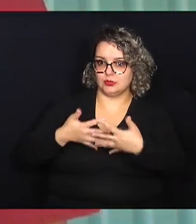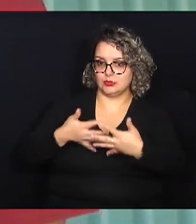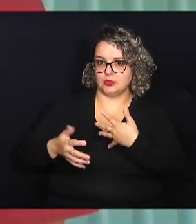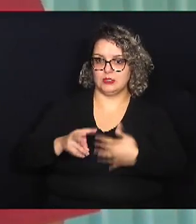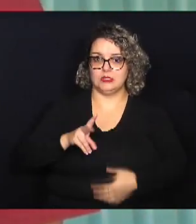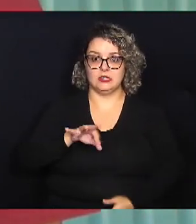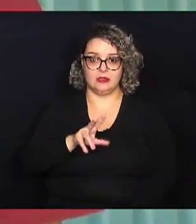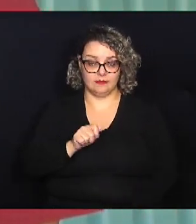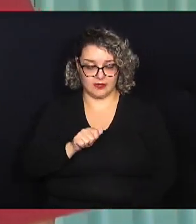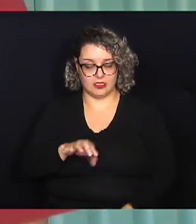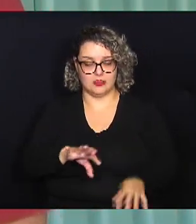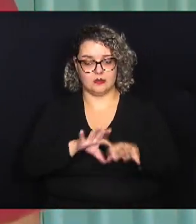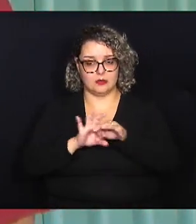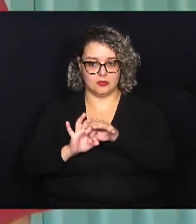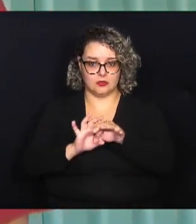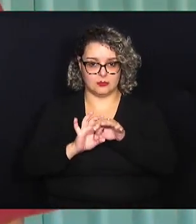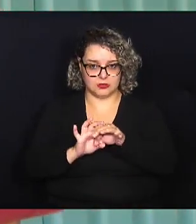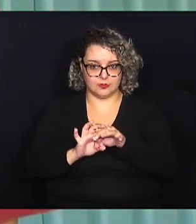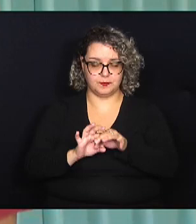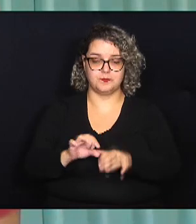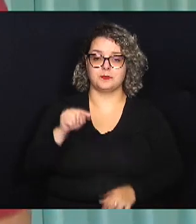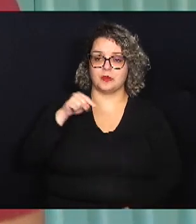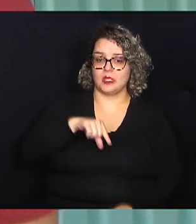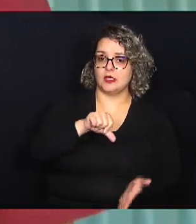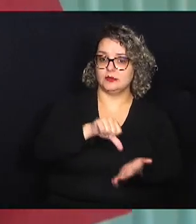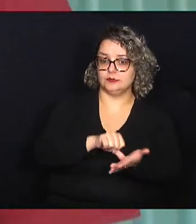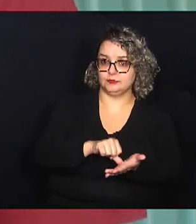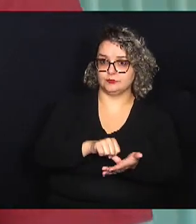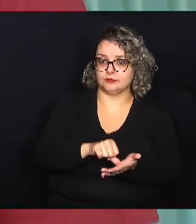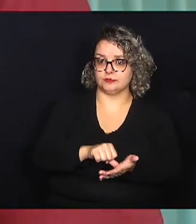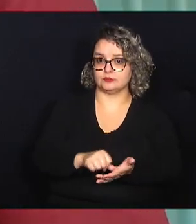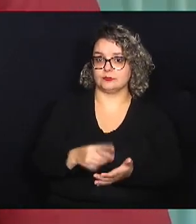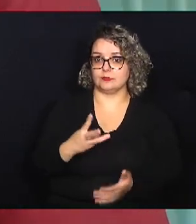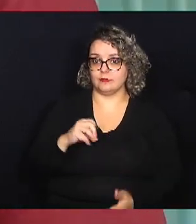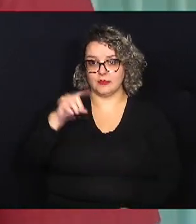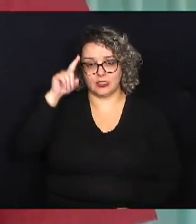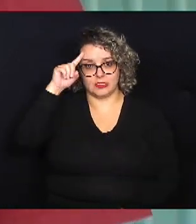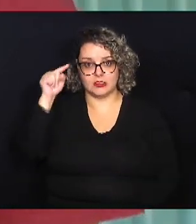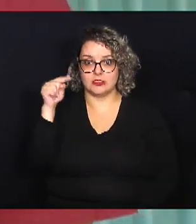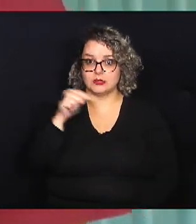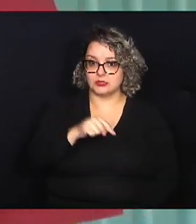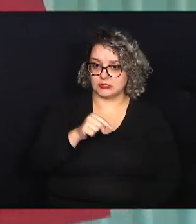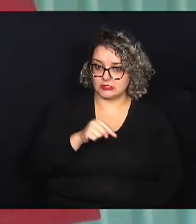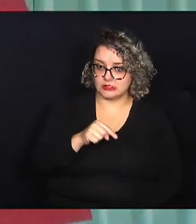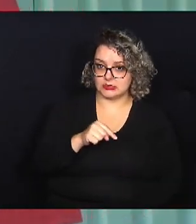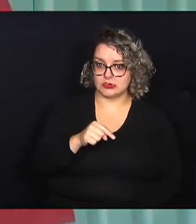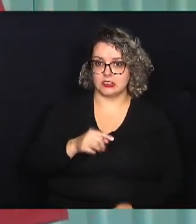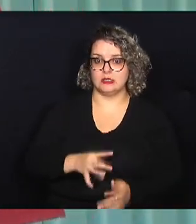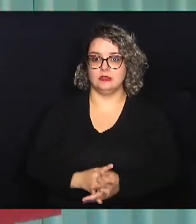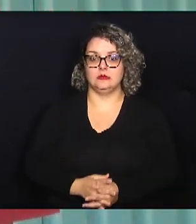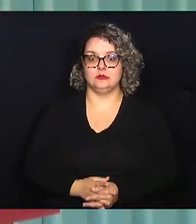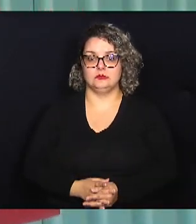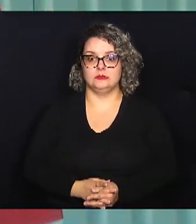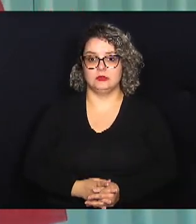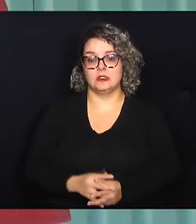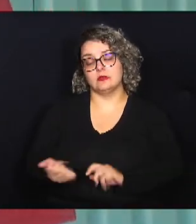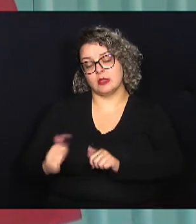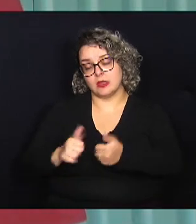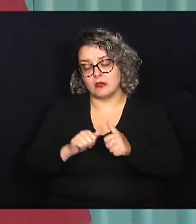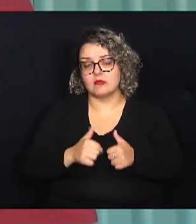União. Essa unidade deve permanecer por cerca de 30 dias lá. E a gente sempre vai avaliando, né, a demanda